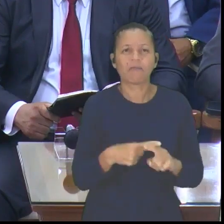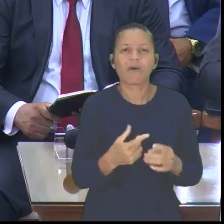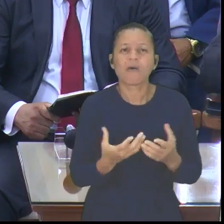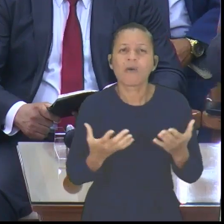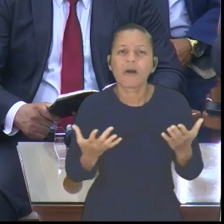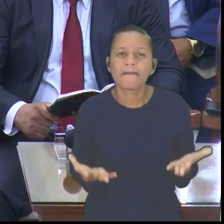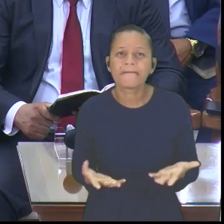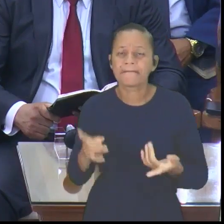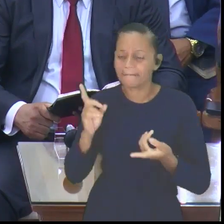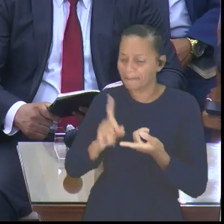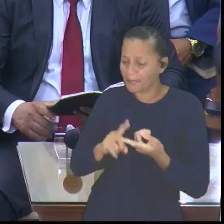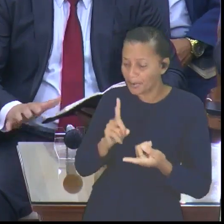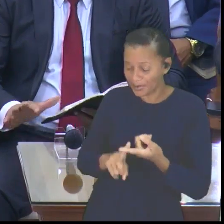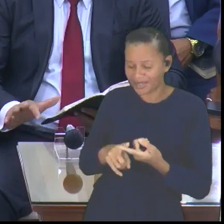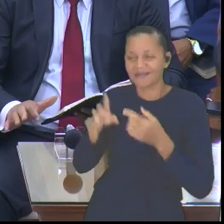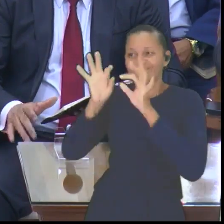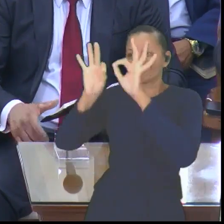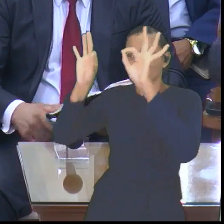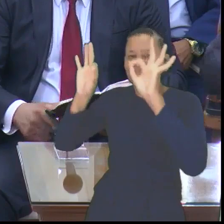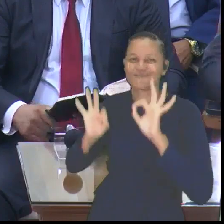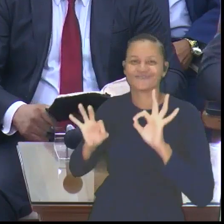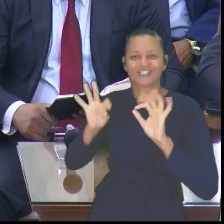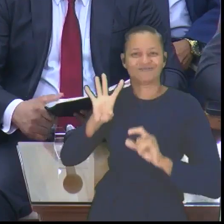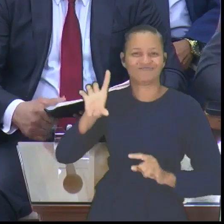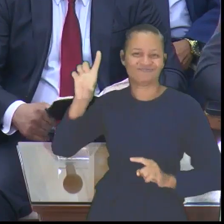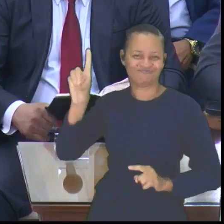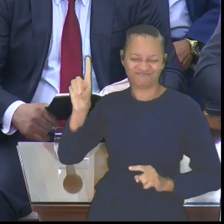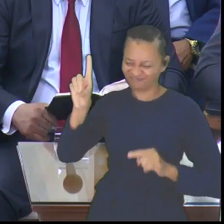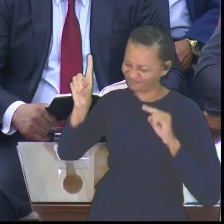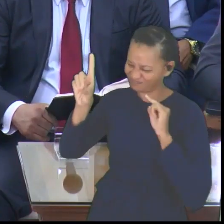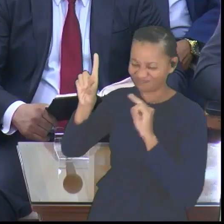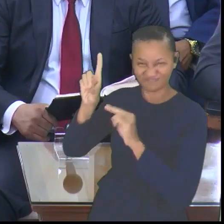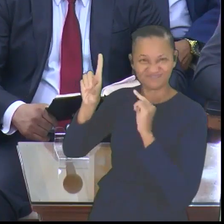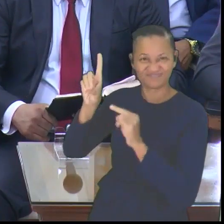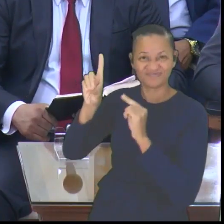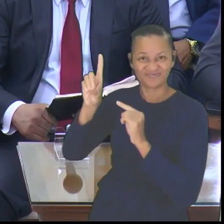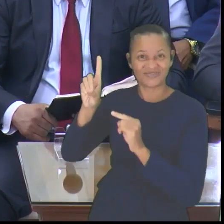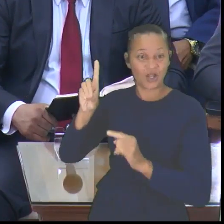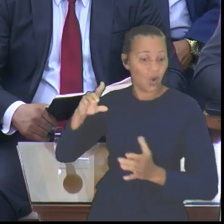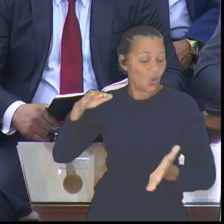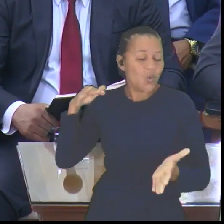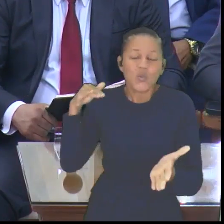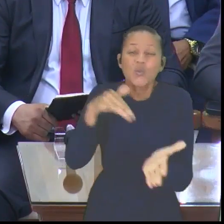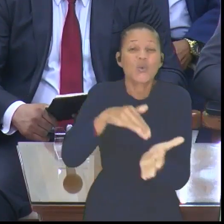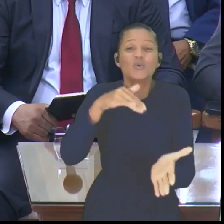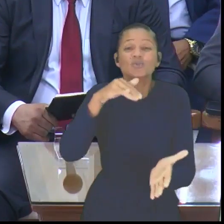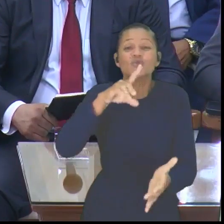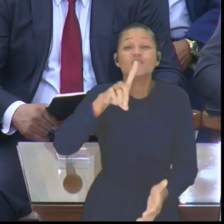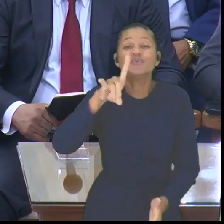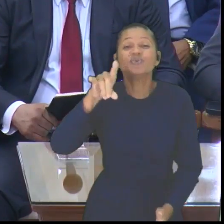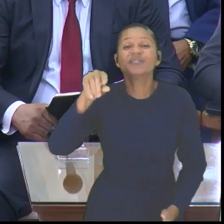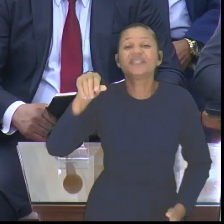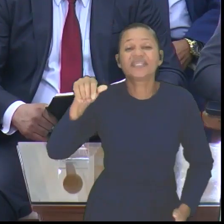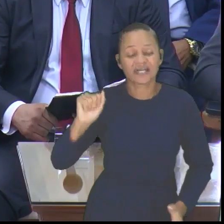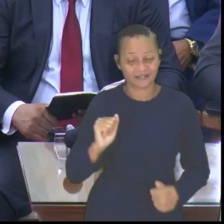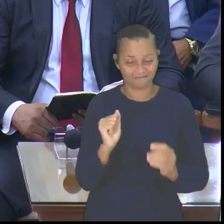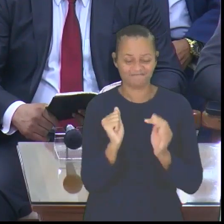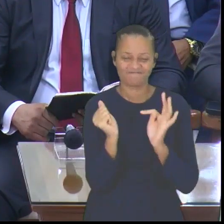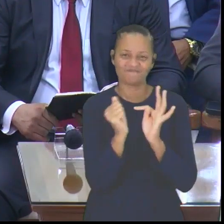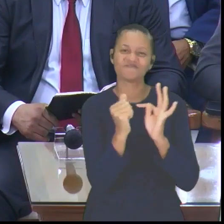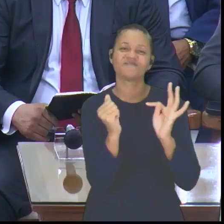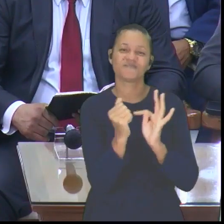Porque também estava nos planos de Deus que aquele seria o último dia de vida de